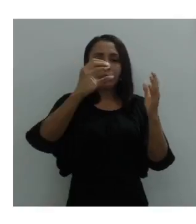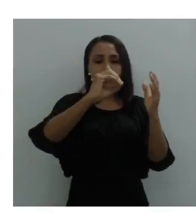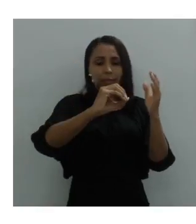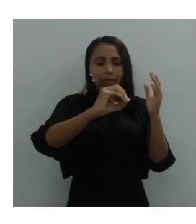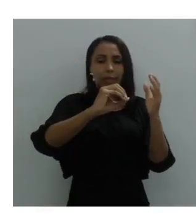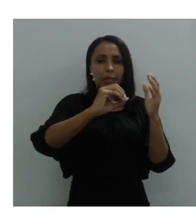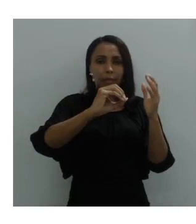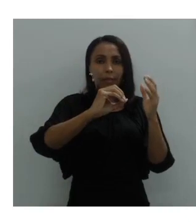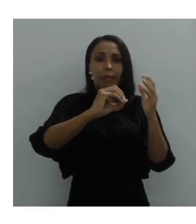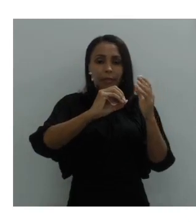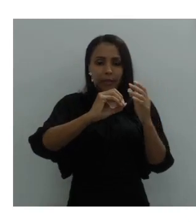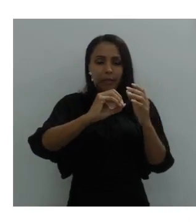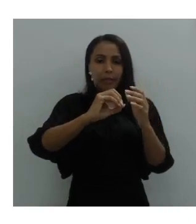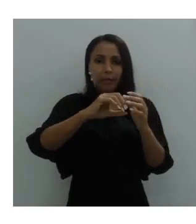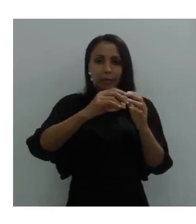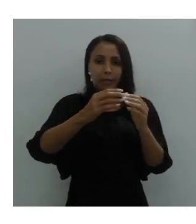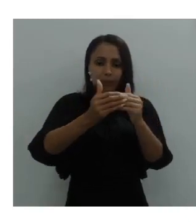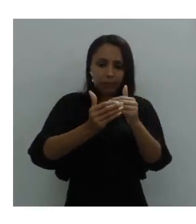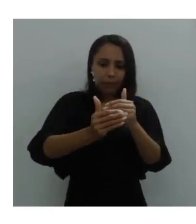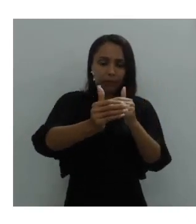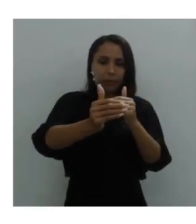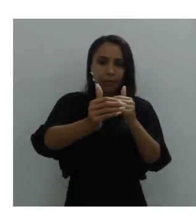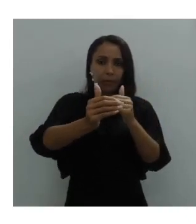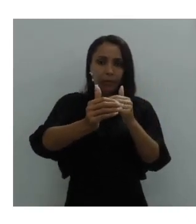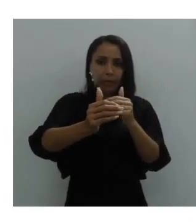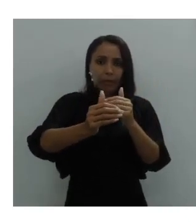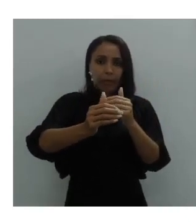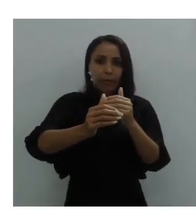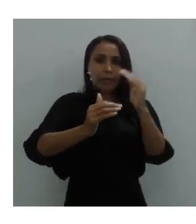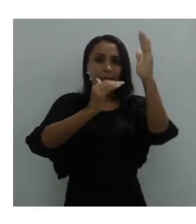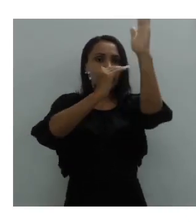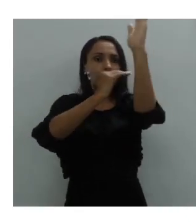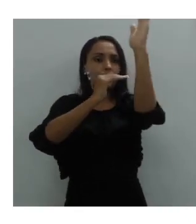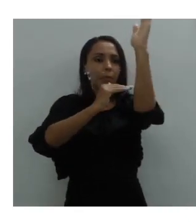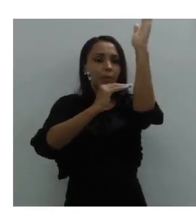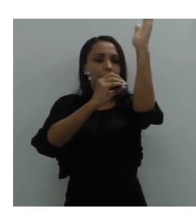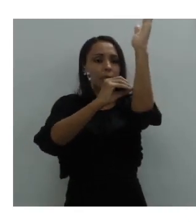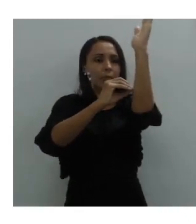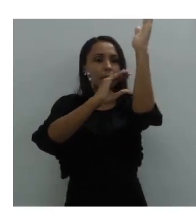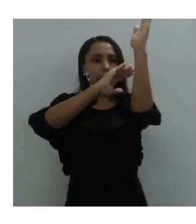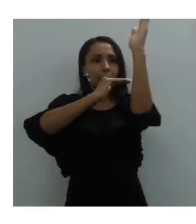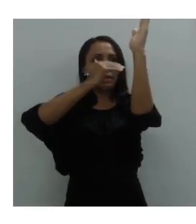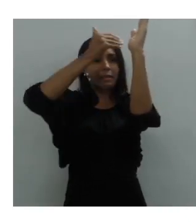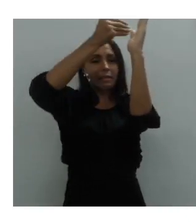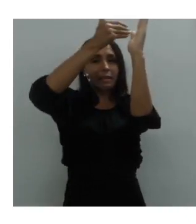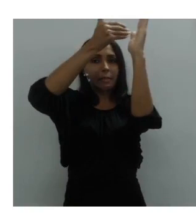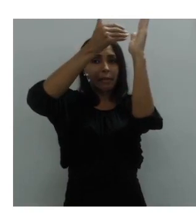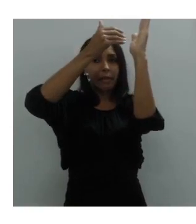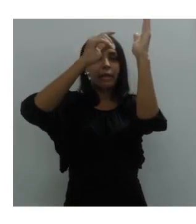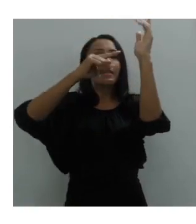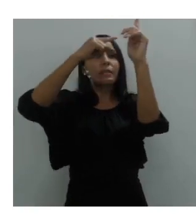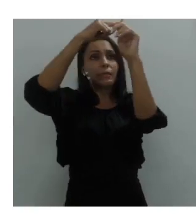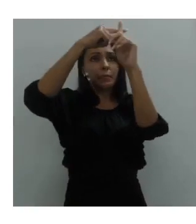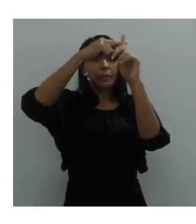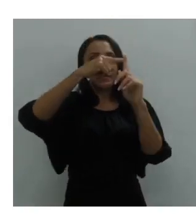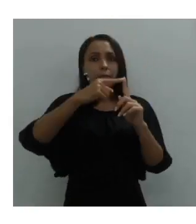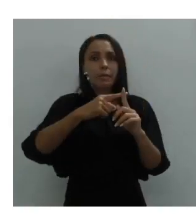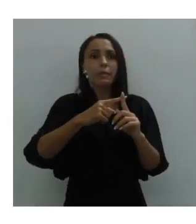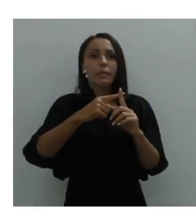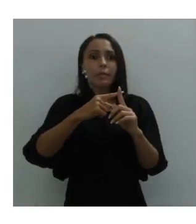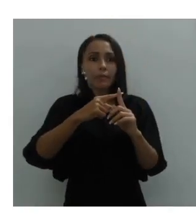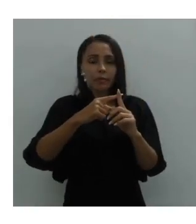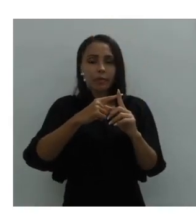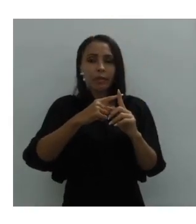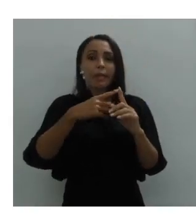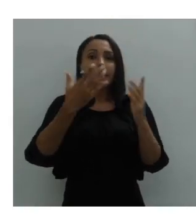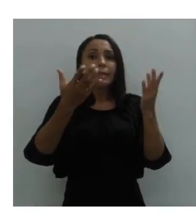chama de origem, para cima, são os números positivos também, só que representando o eixo dos y, que existe